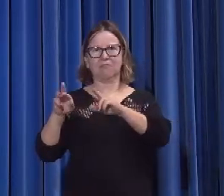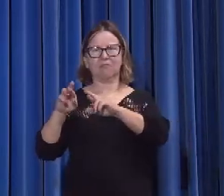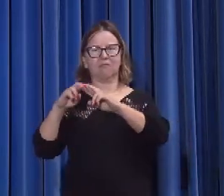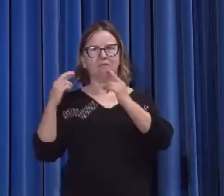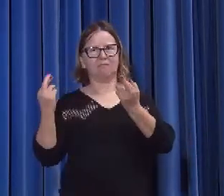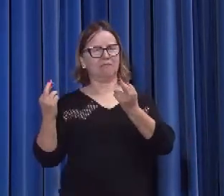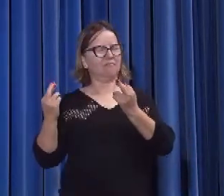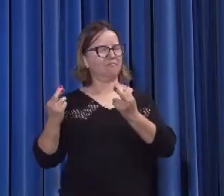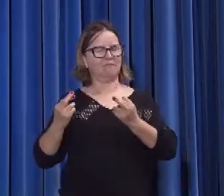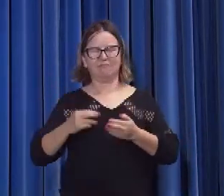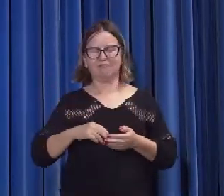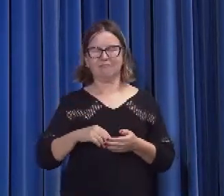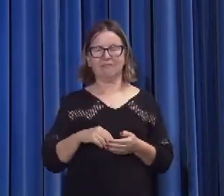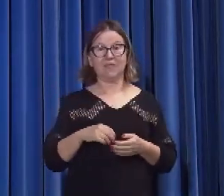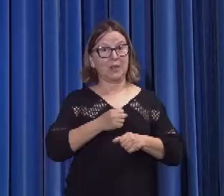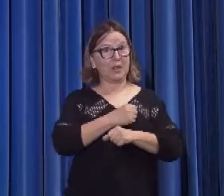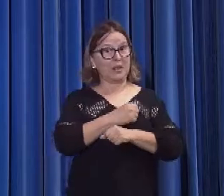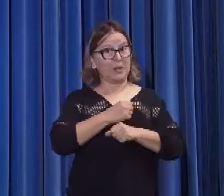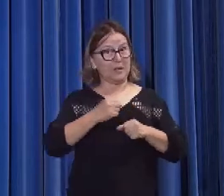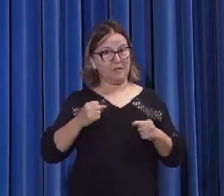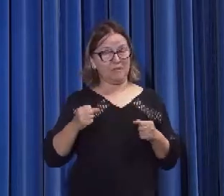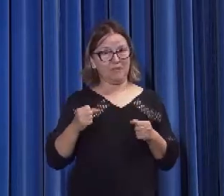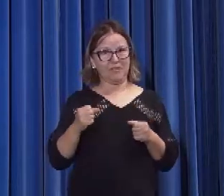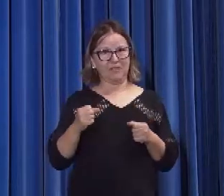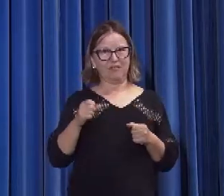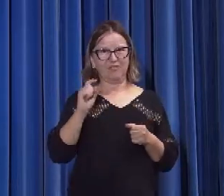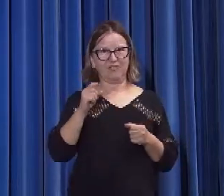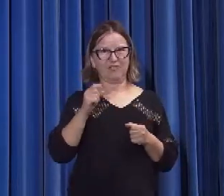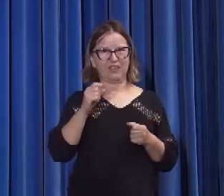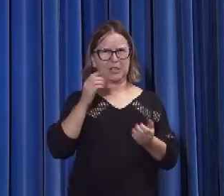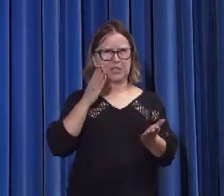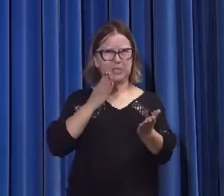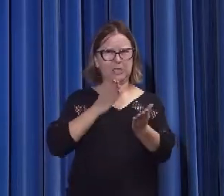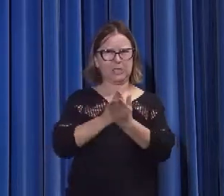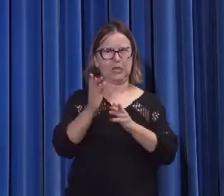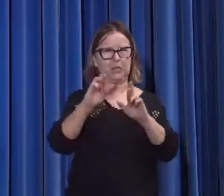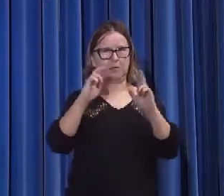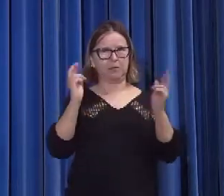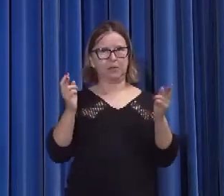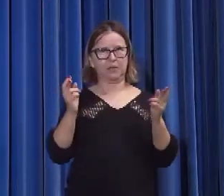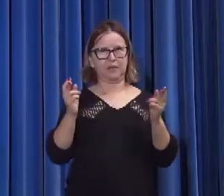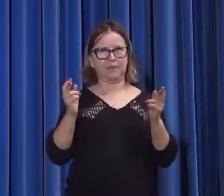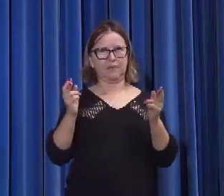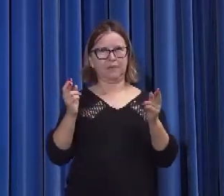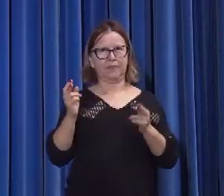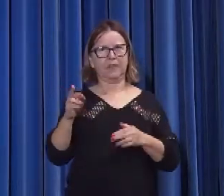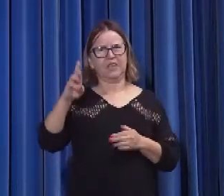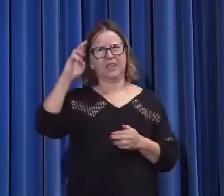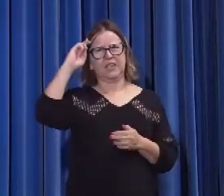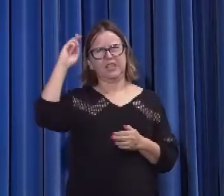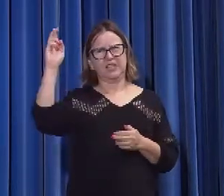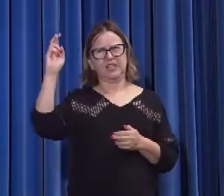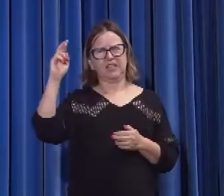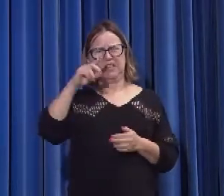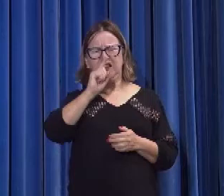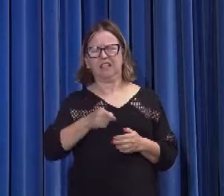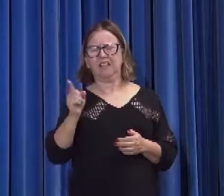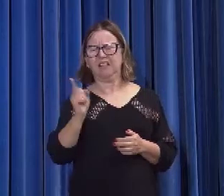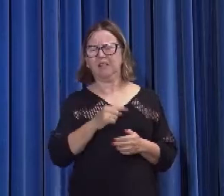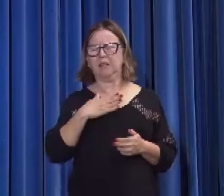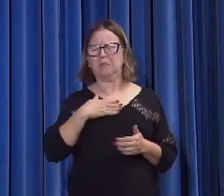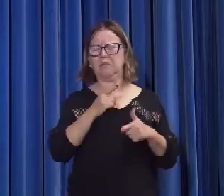Não é possível você ir diretamente para a esperança. Senhor, elimina de mim a tribulação nessa